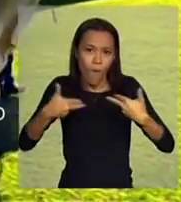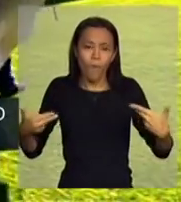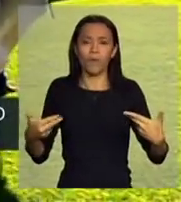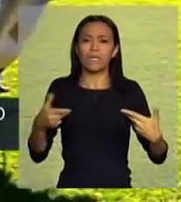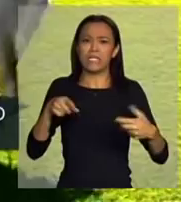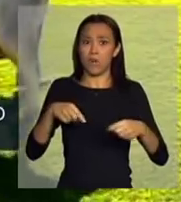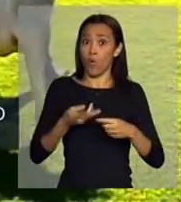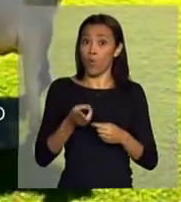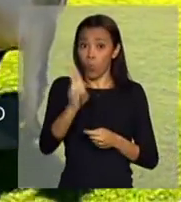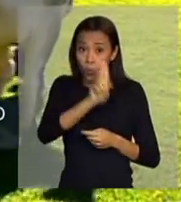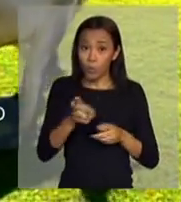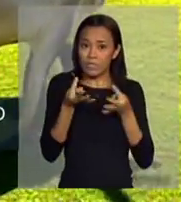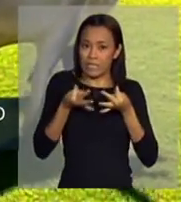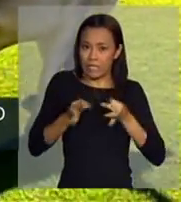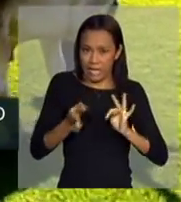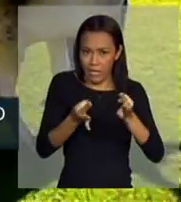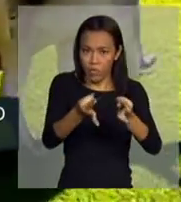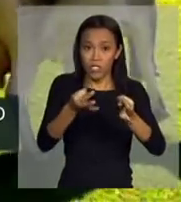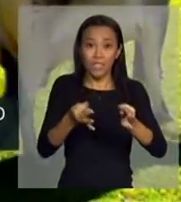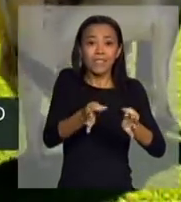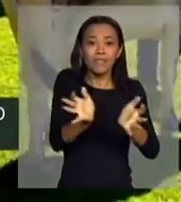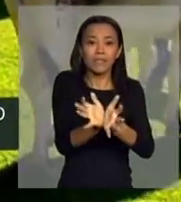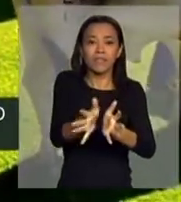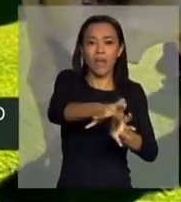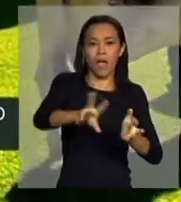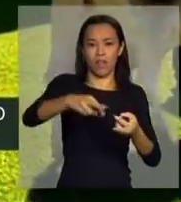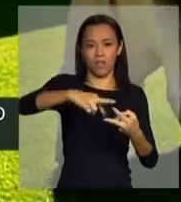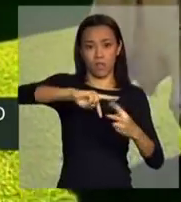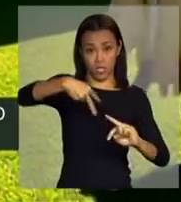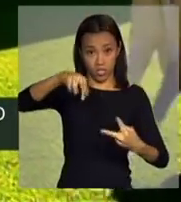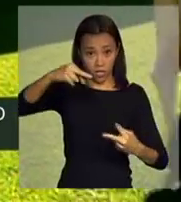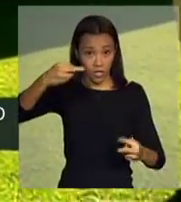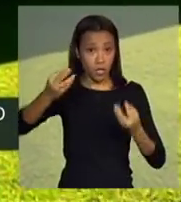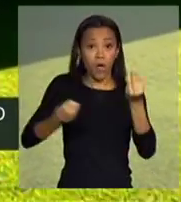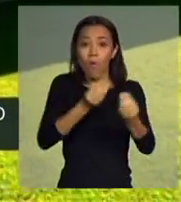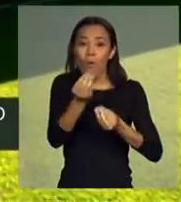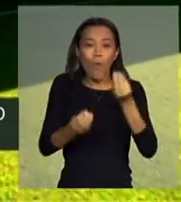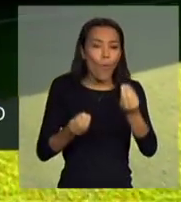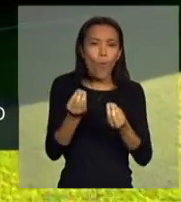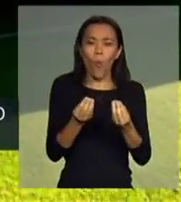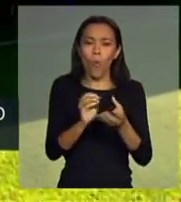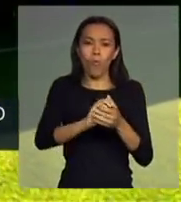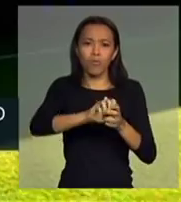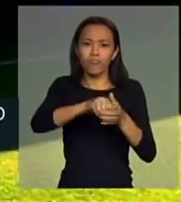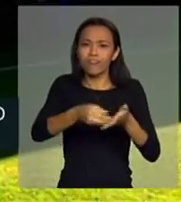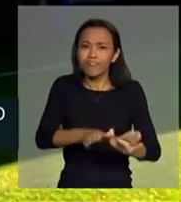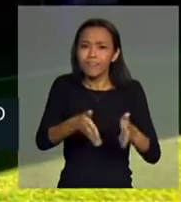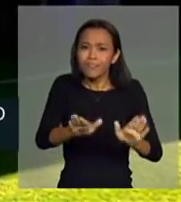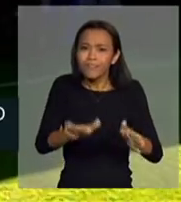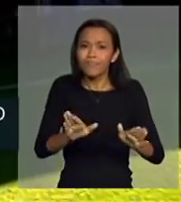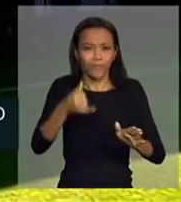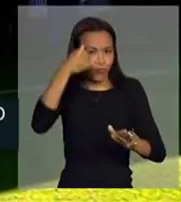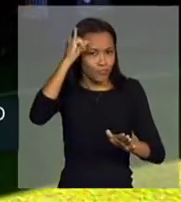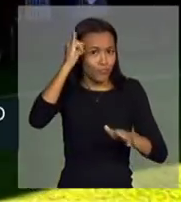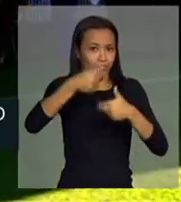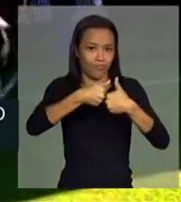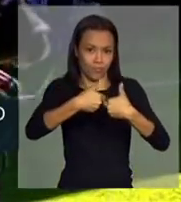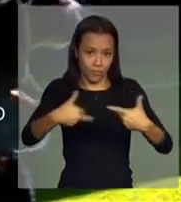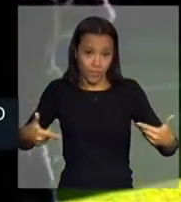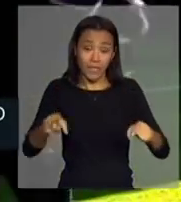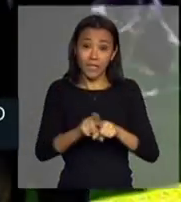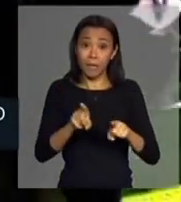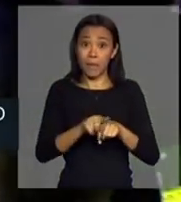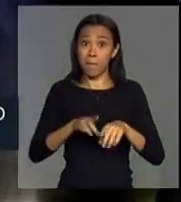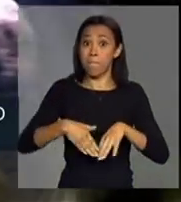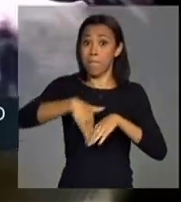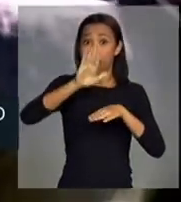avançadas tecnologias em genética, reprodução e produção de bovinos, os mais importantes líderes,